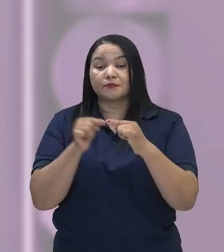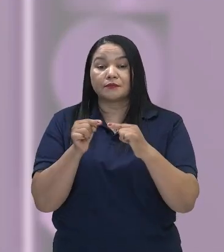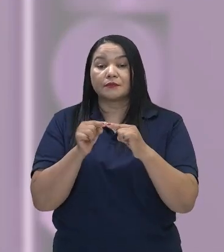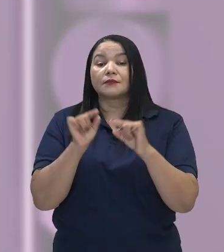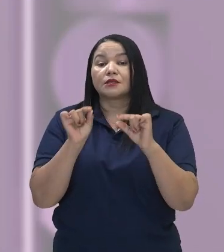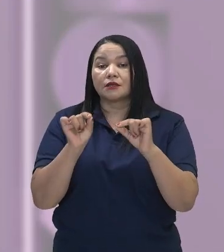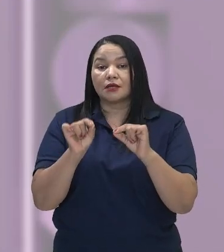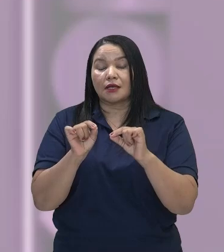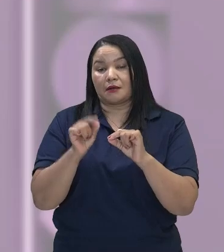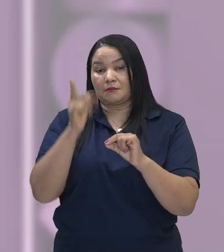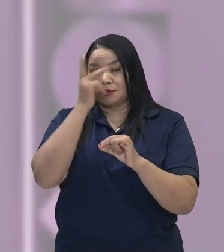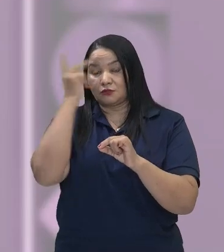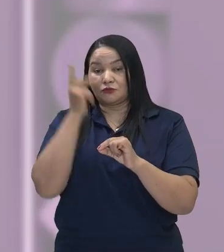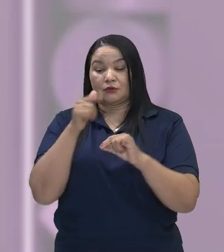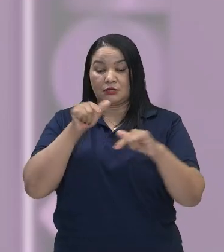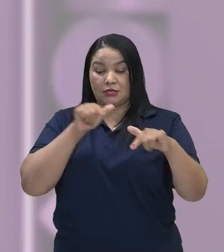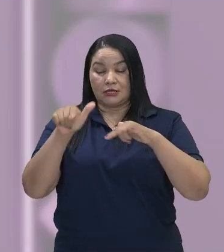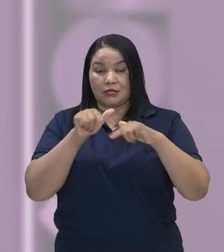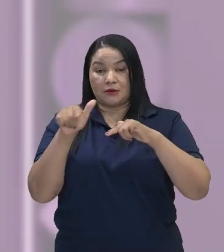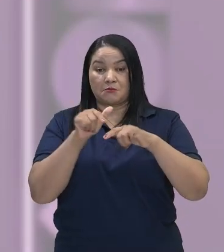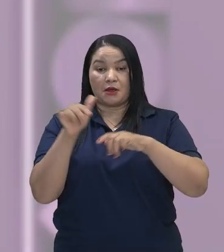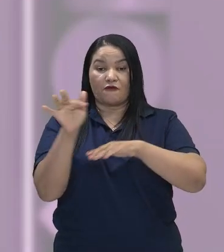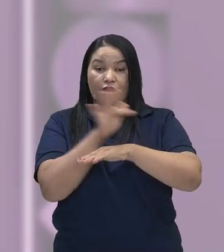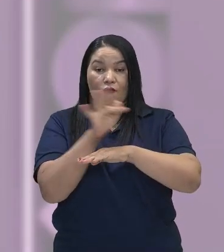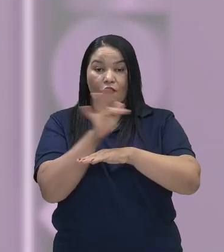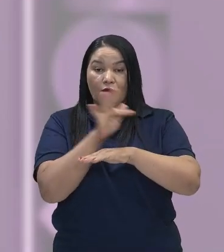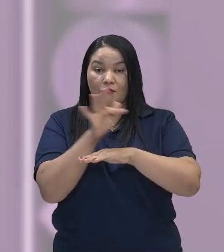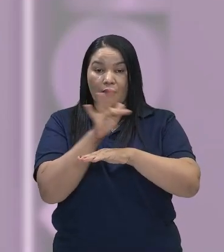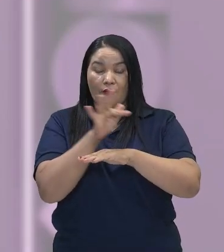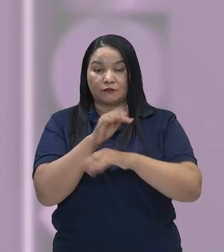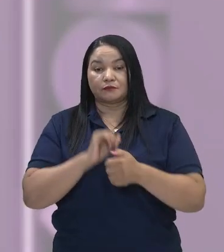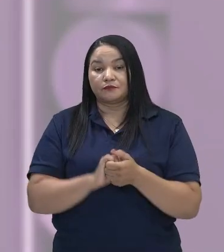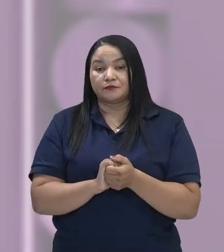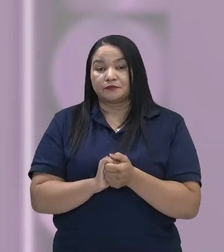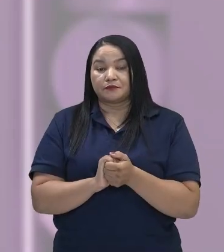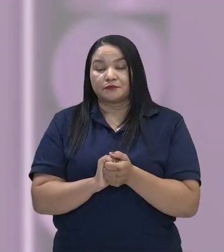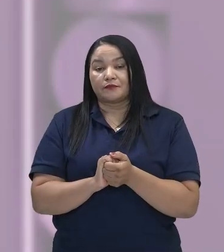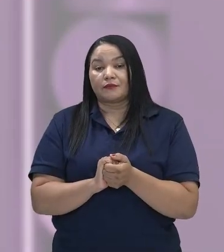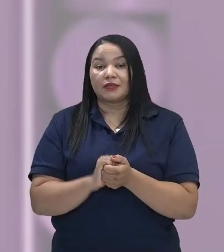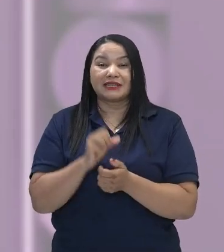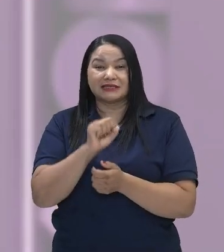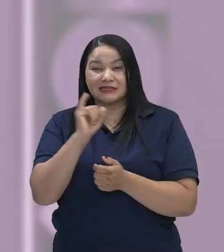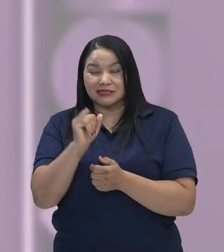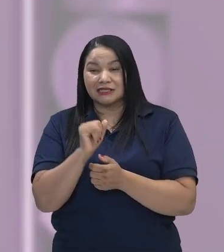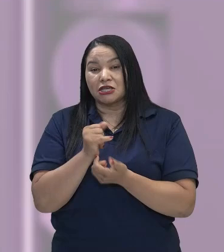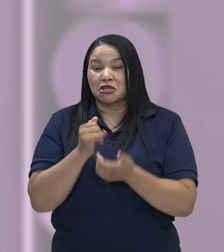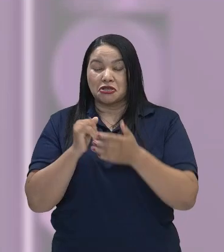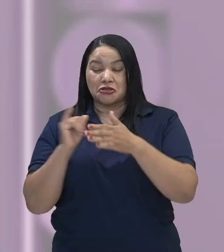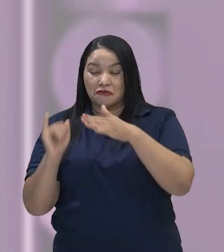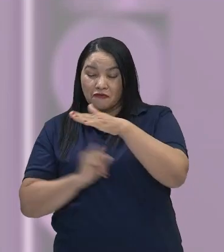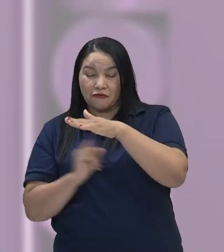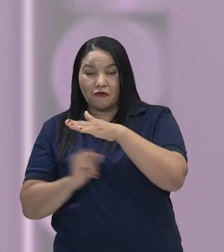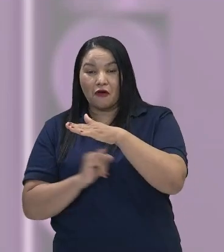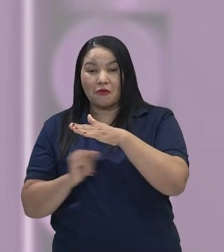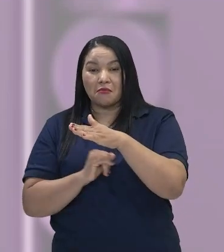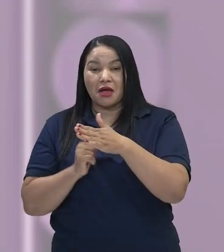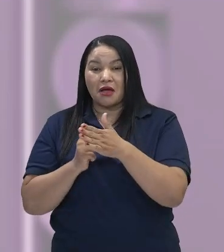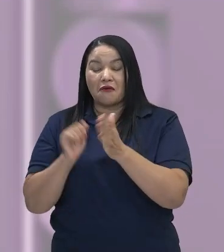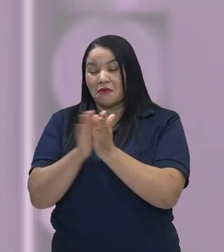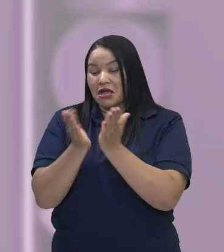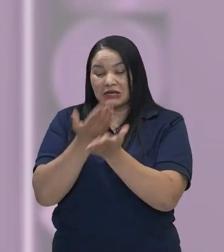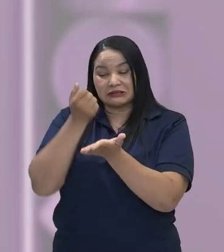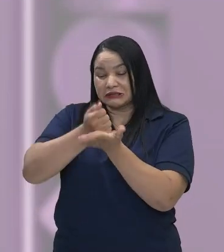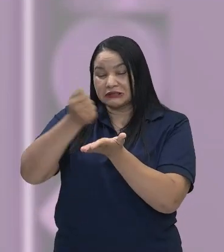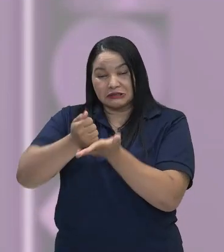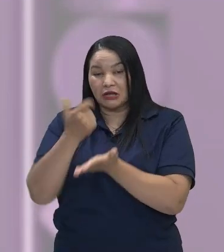está dentro do trabalho formal, tá bom? Quem está no trabalho informal, que está na informalidade, infelizmente,